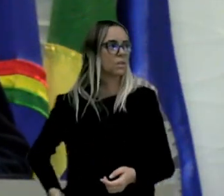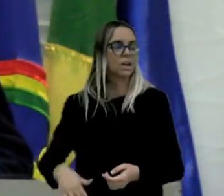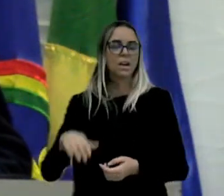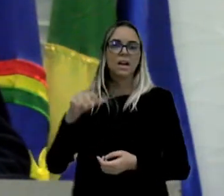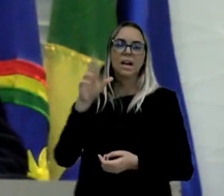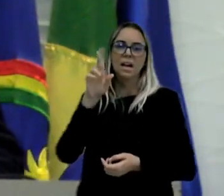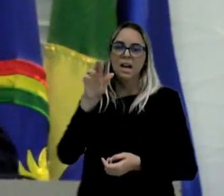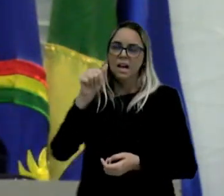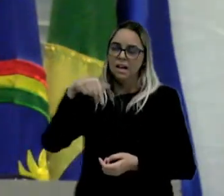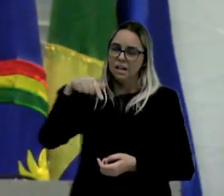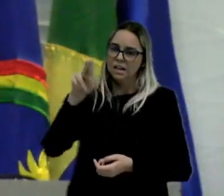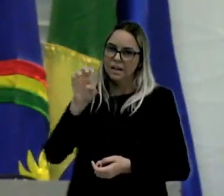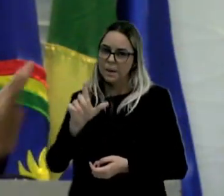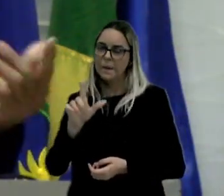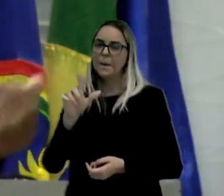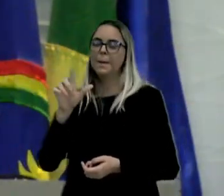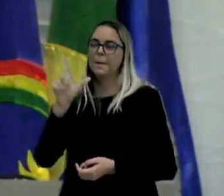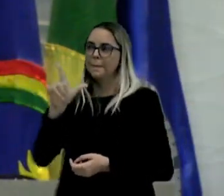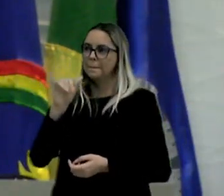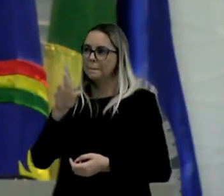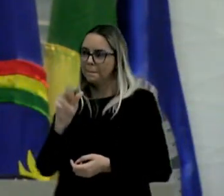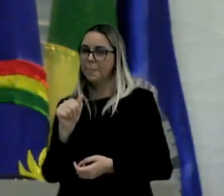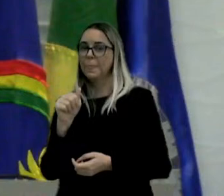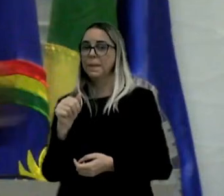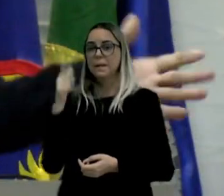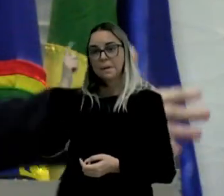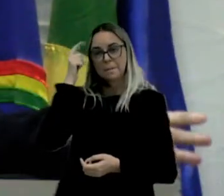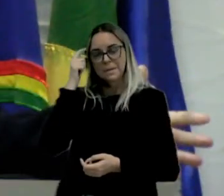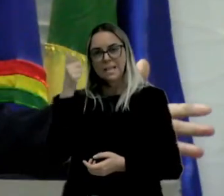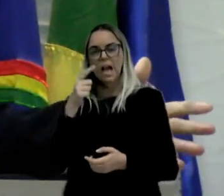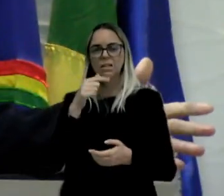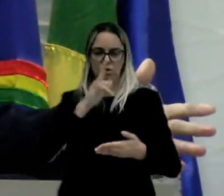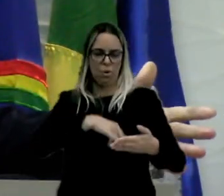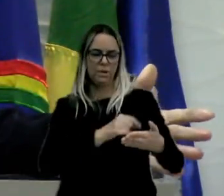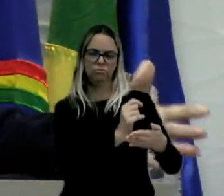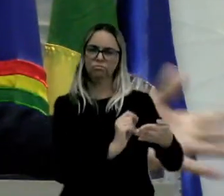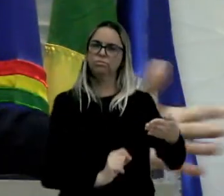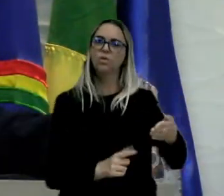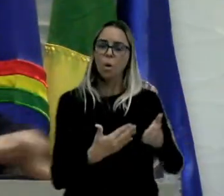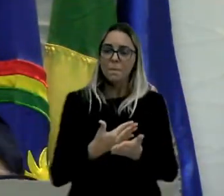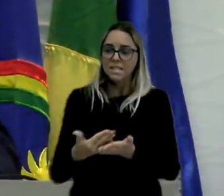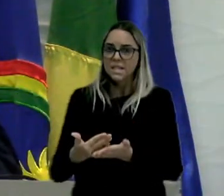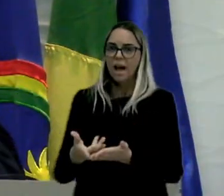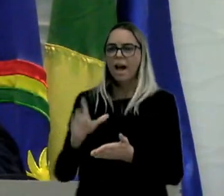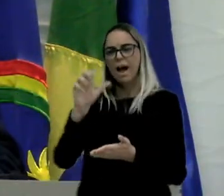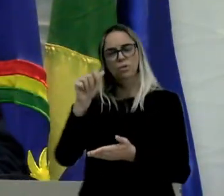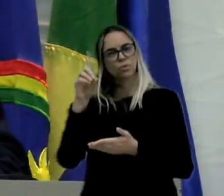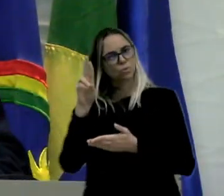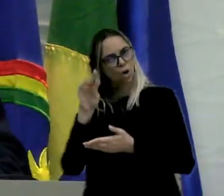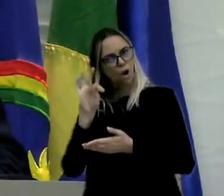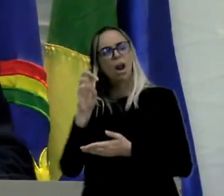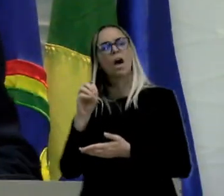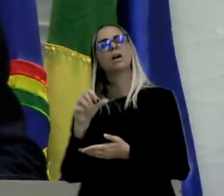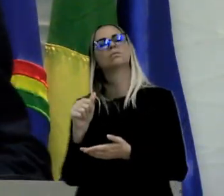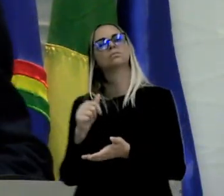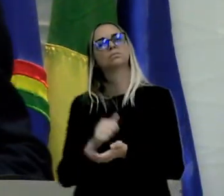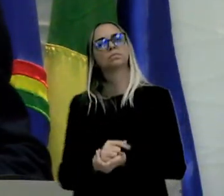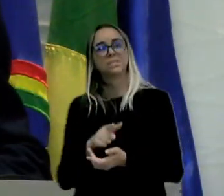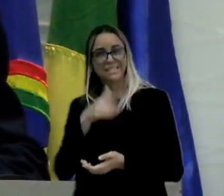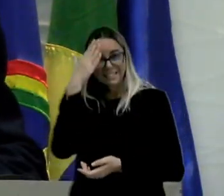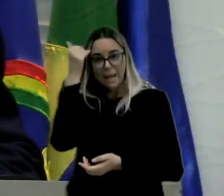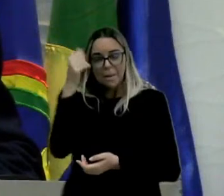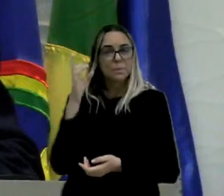para terminar a conclusão da obra da Doutora do Agreste Quando vai ser isso quando vai ser deputada A senhora